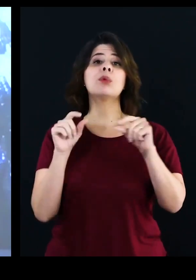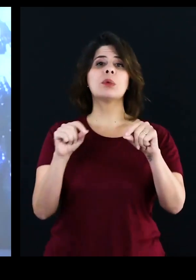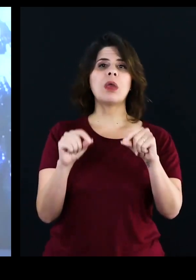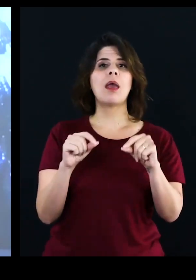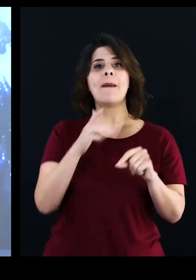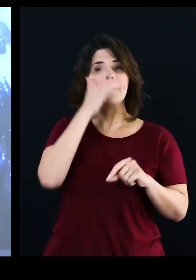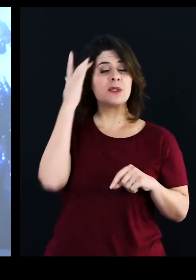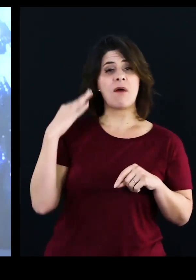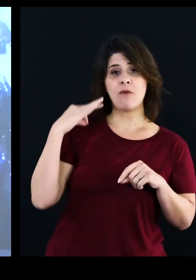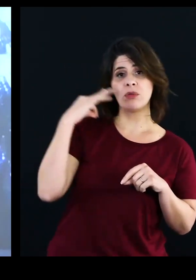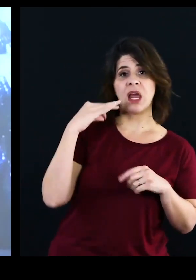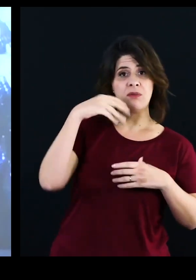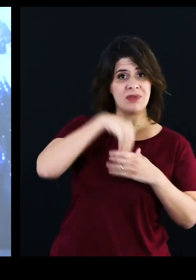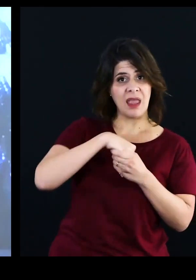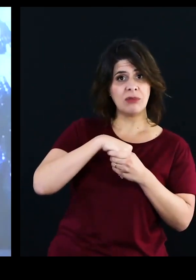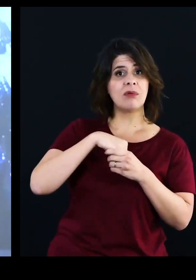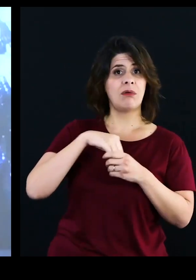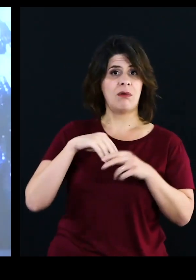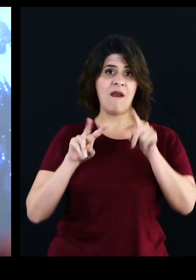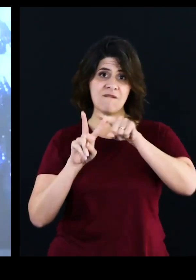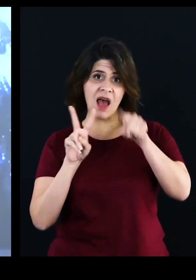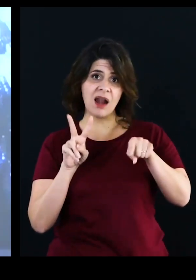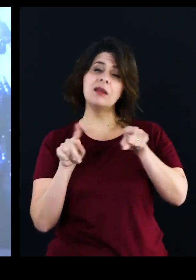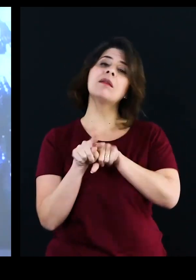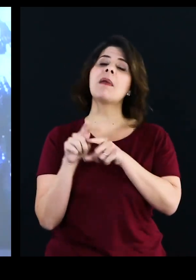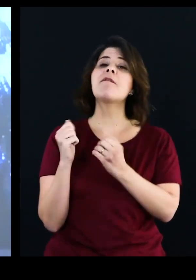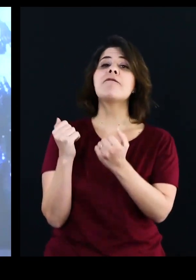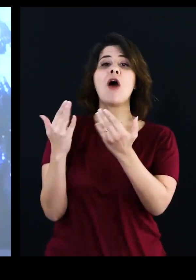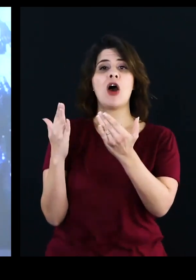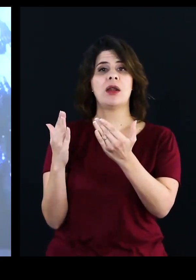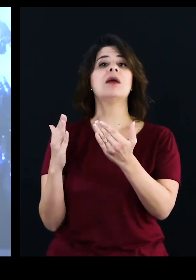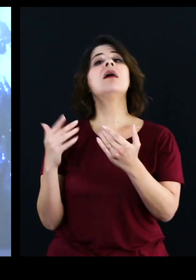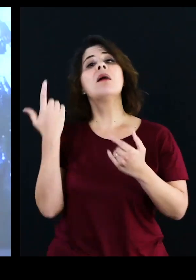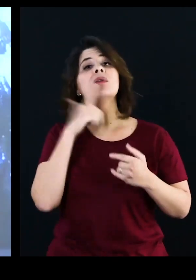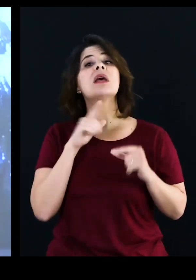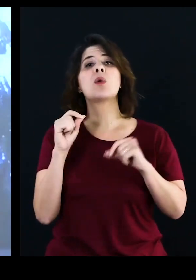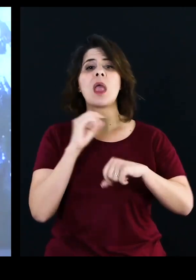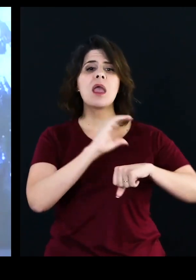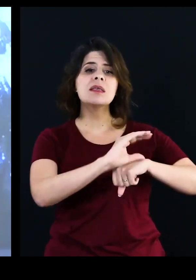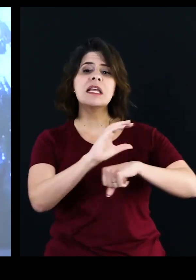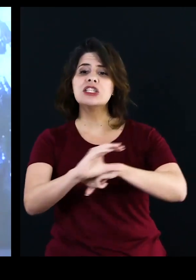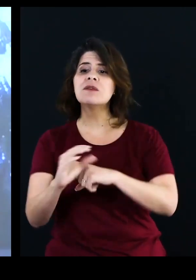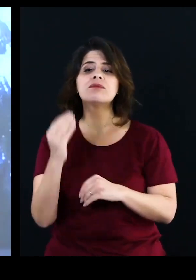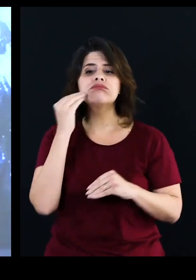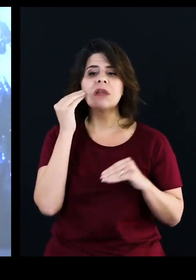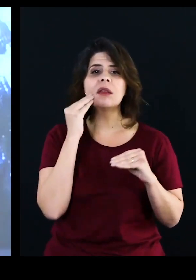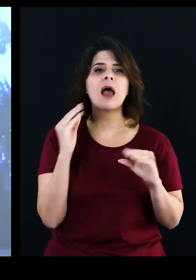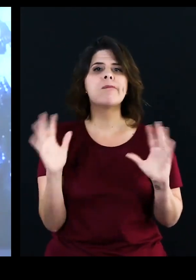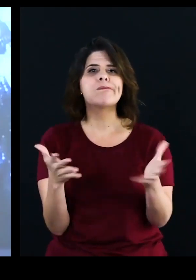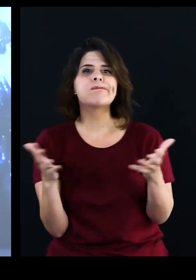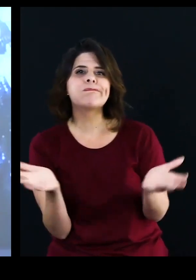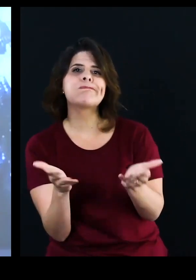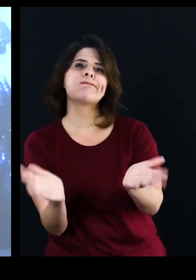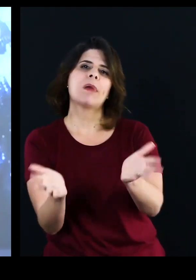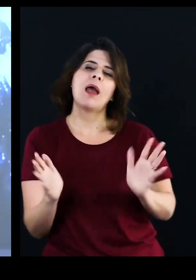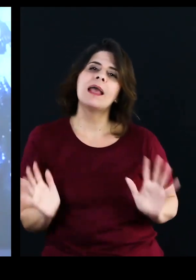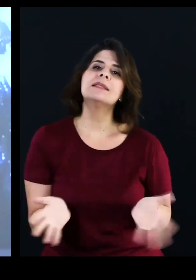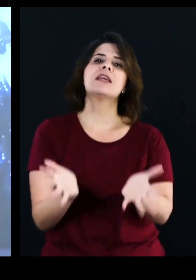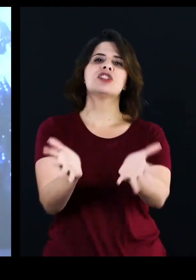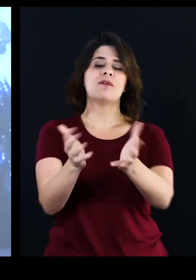aportam recursos e a gente faz um modelo de Matching Fund para estimular iniciativas comunitárias. Então, assim, são